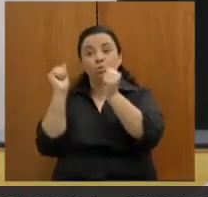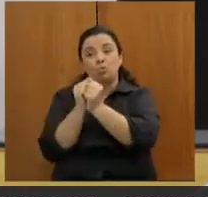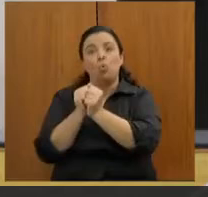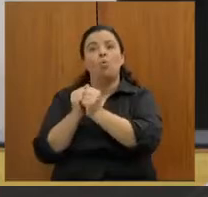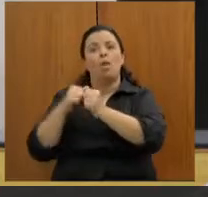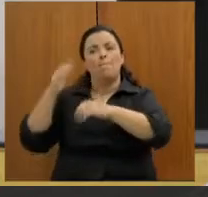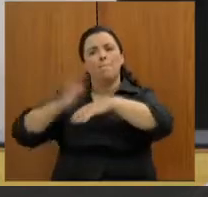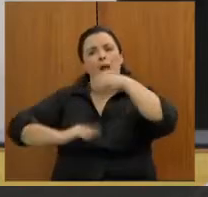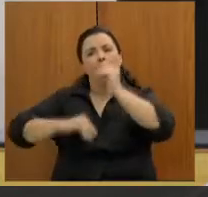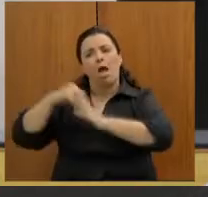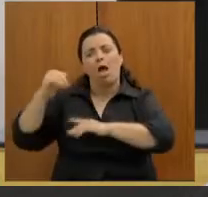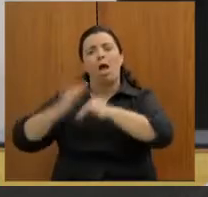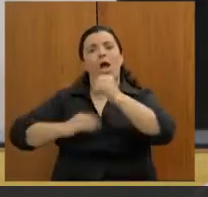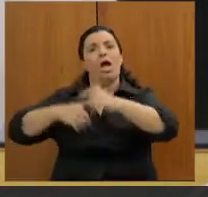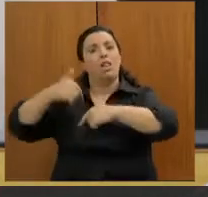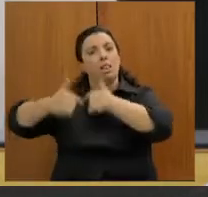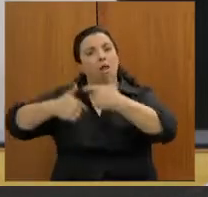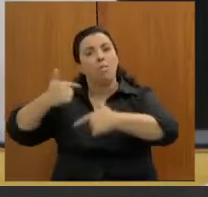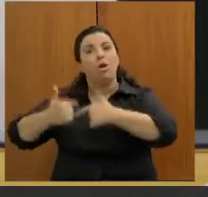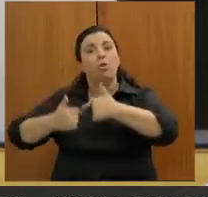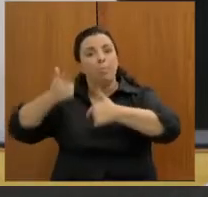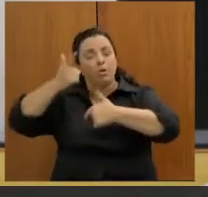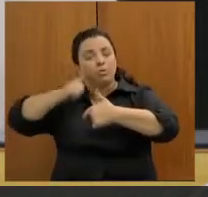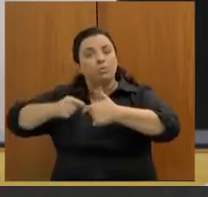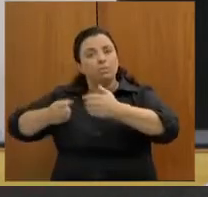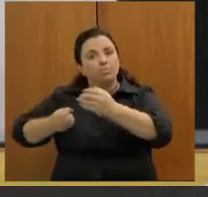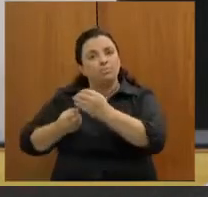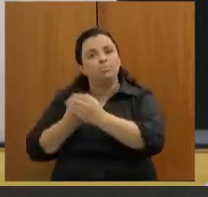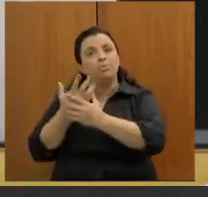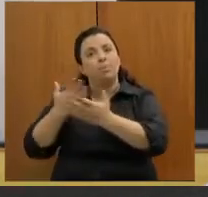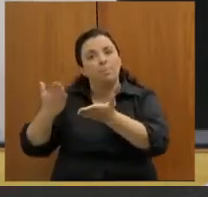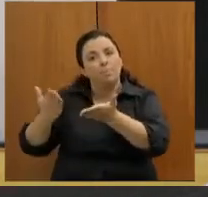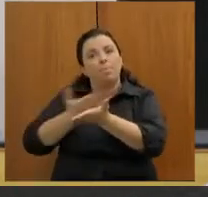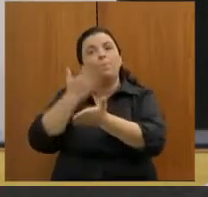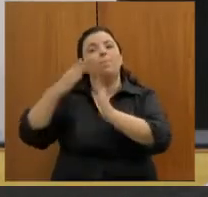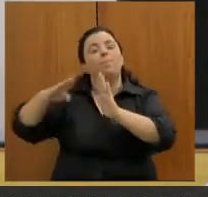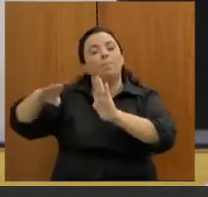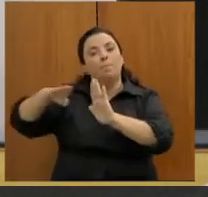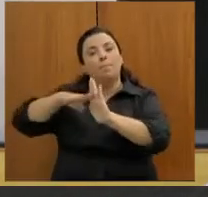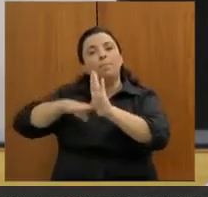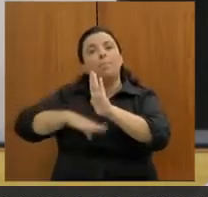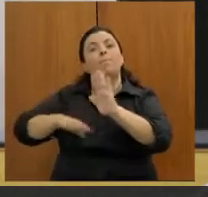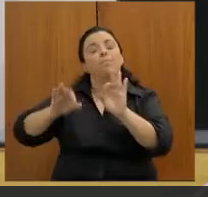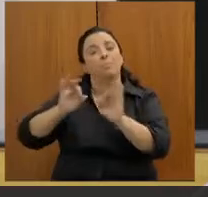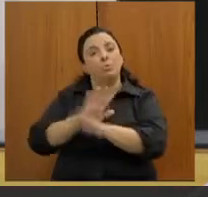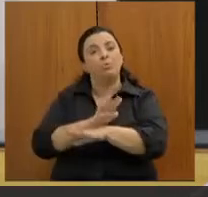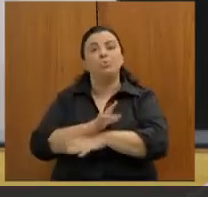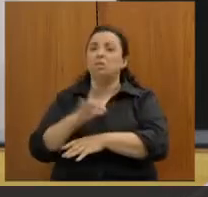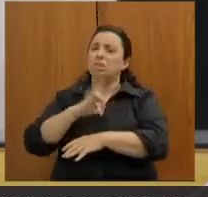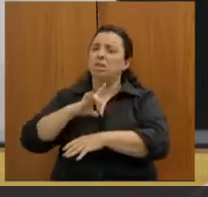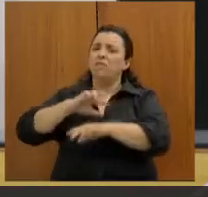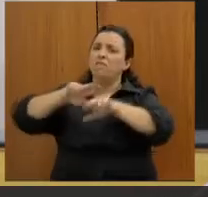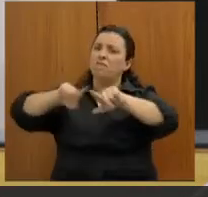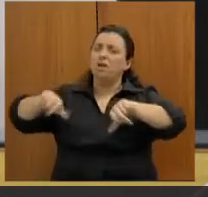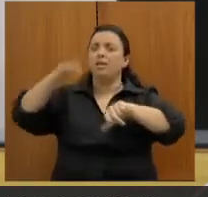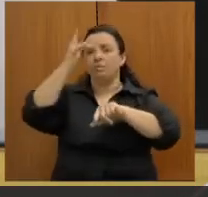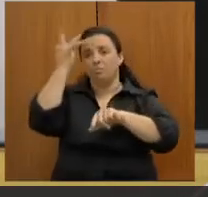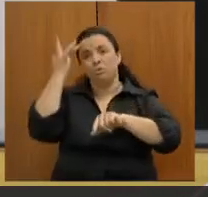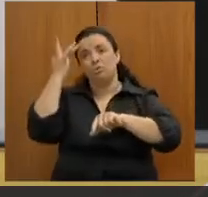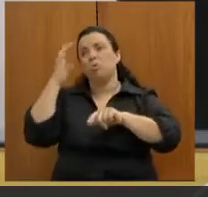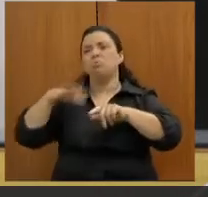de várias pessoas várias instituições vários segmentos e que eu tenho orgulho